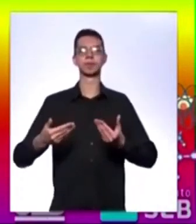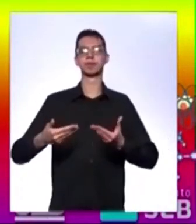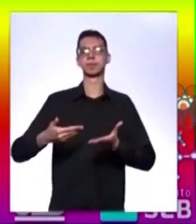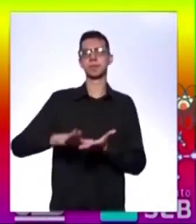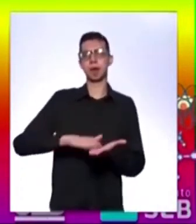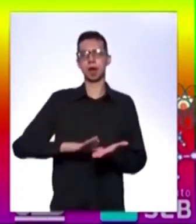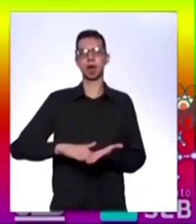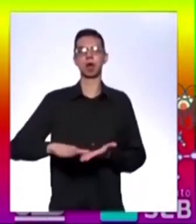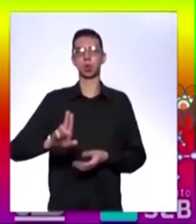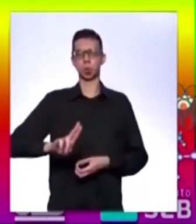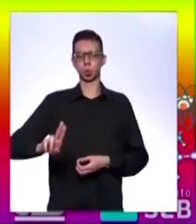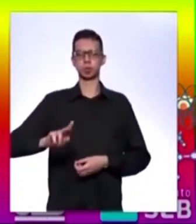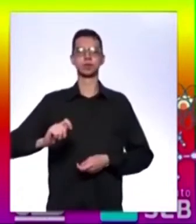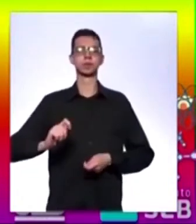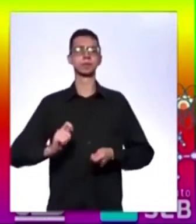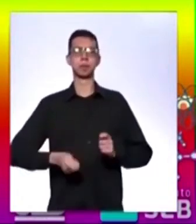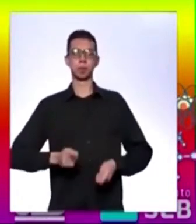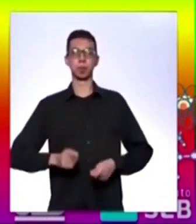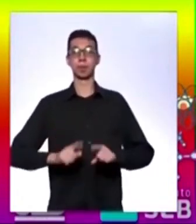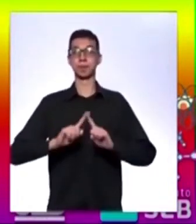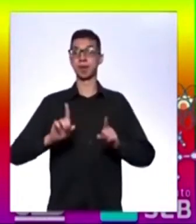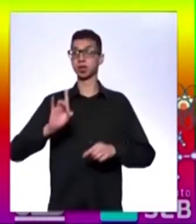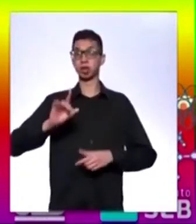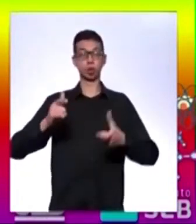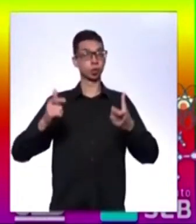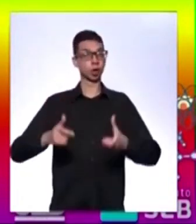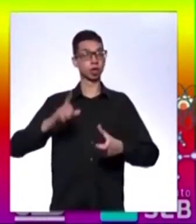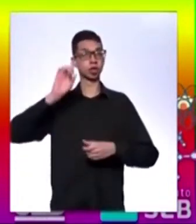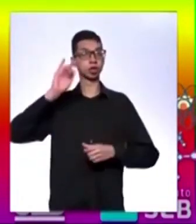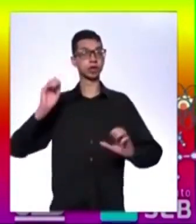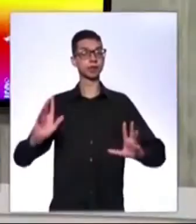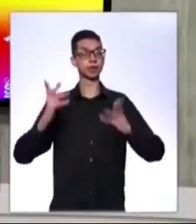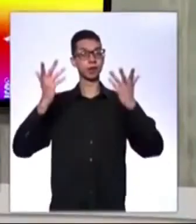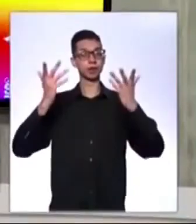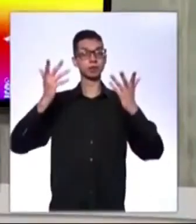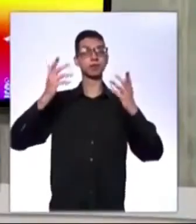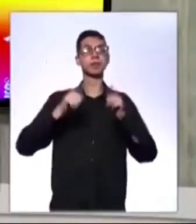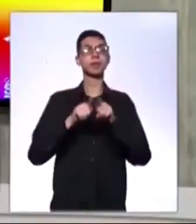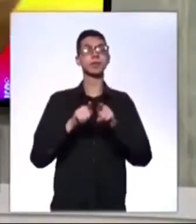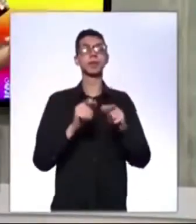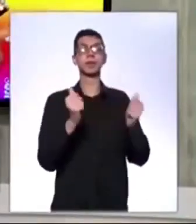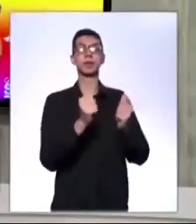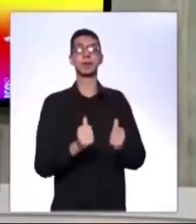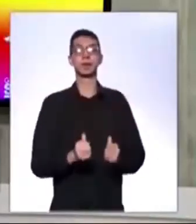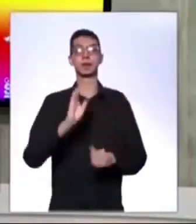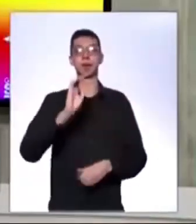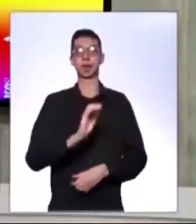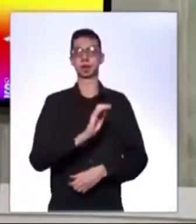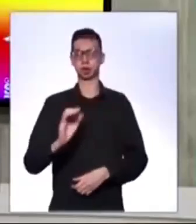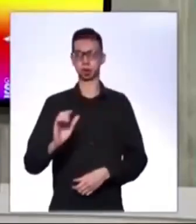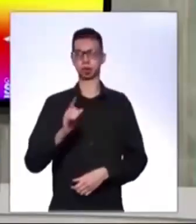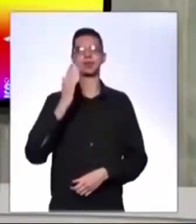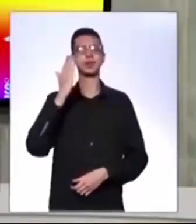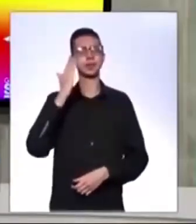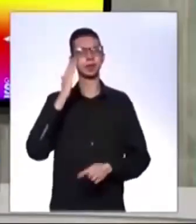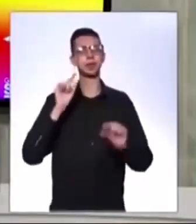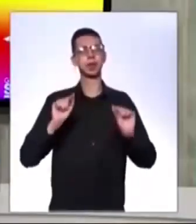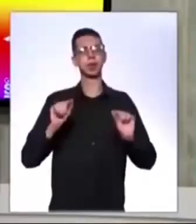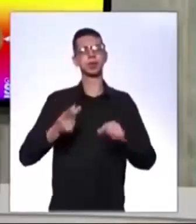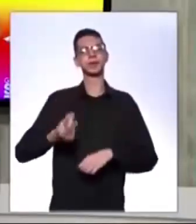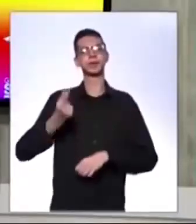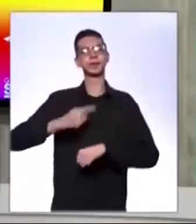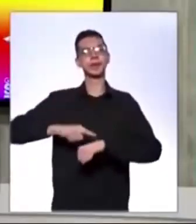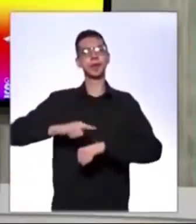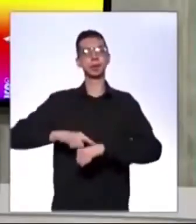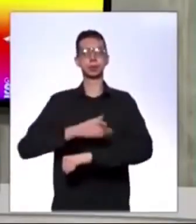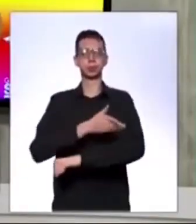eram permitidas só em dias de festas de santos católicos, porque você sabe, né? Houve um momento, né, em que houve um sincretismo religioso.